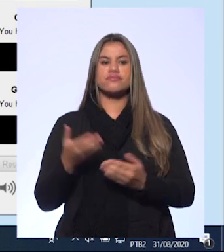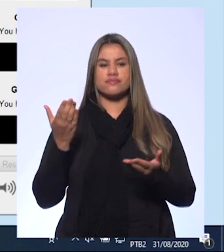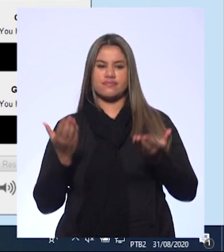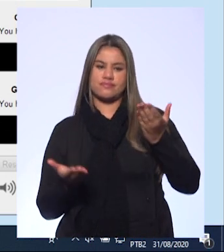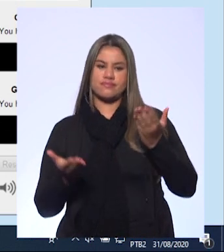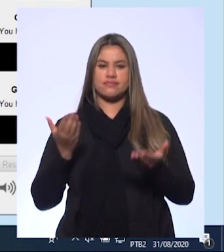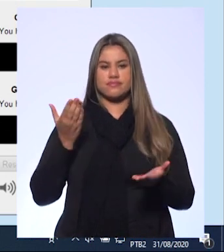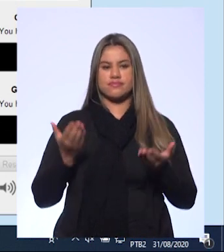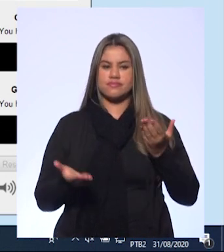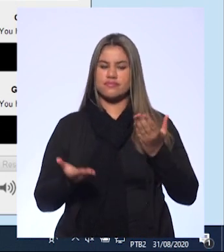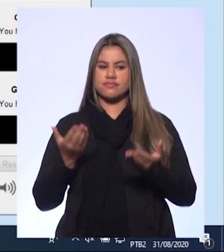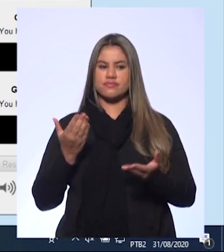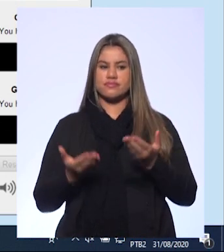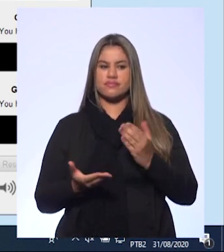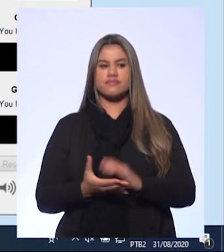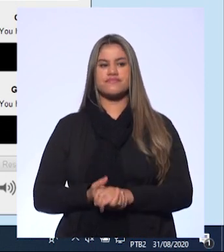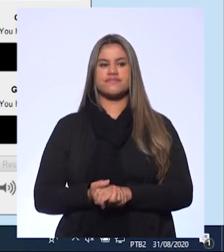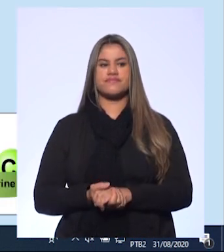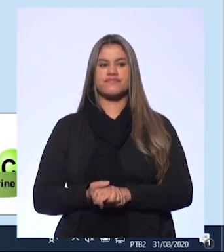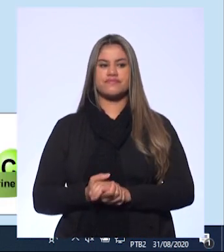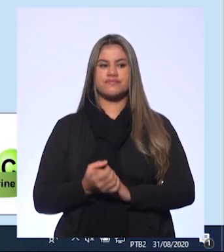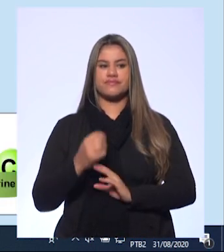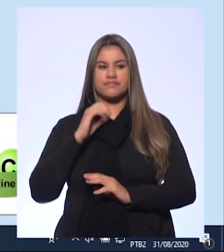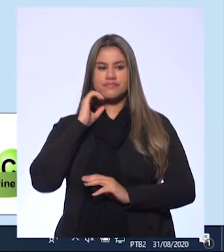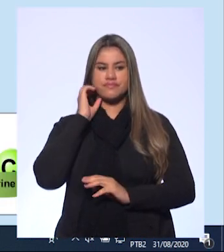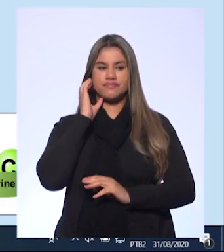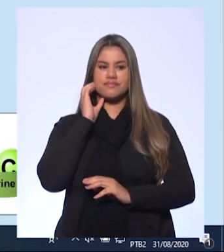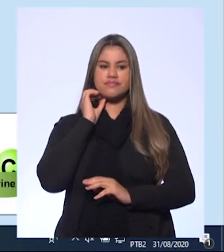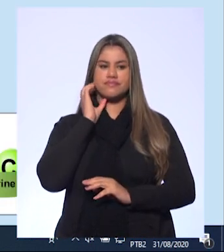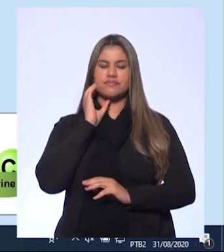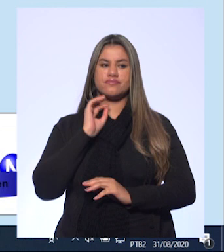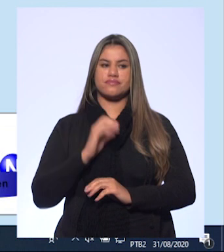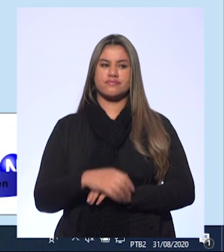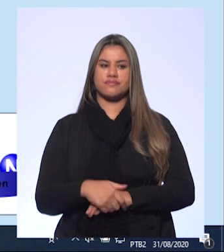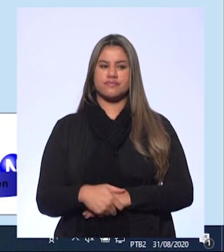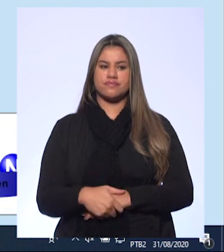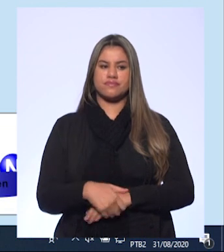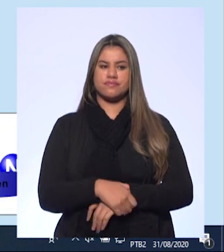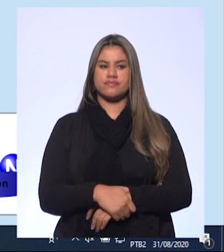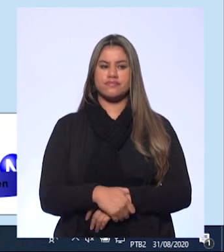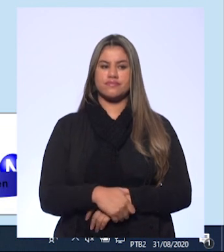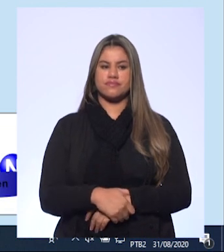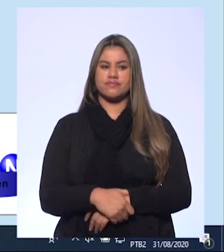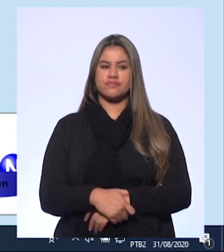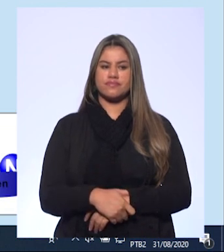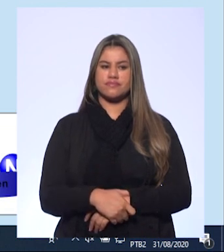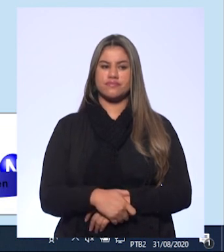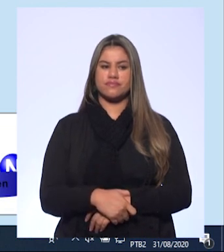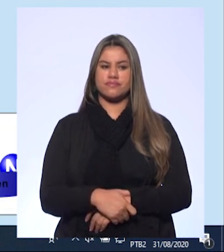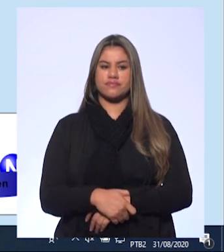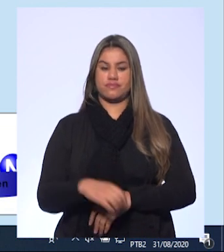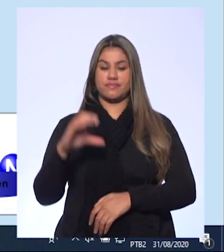de equação. Deixa eu só localizar aqui, para a gente fazer aqui para vocês entenderem um pouquinho. Então, vou voltar